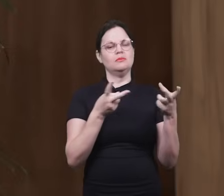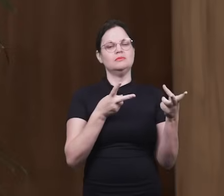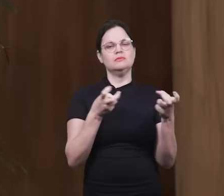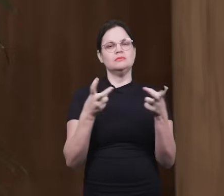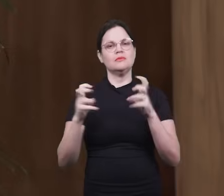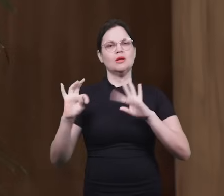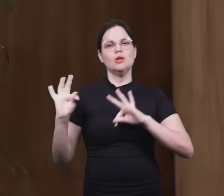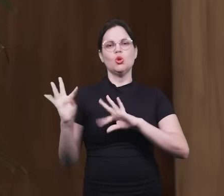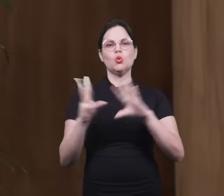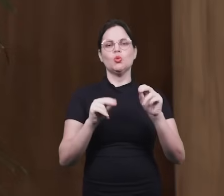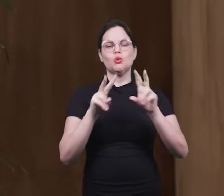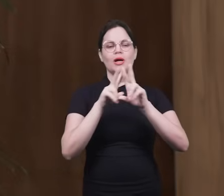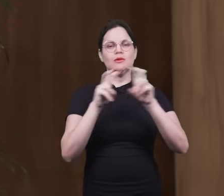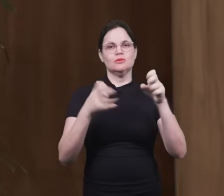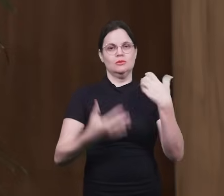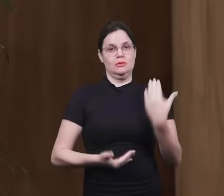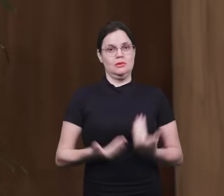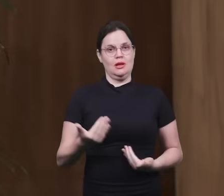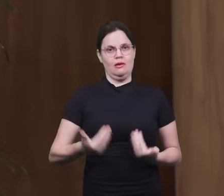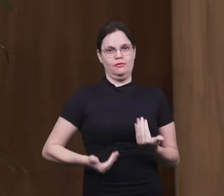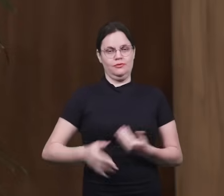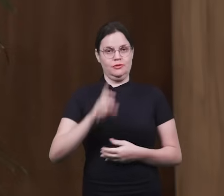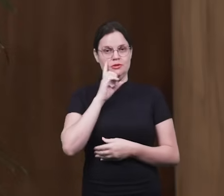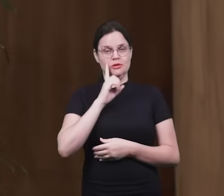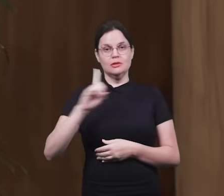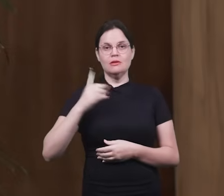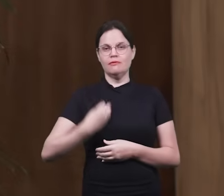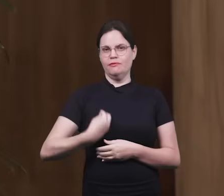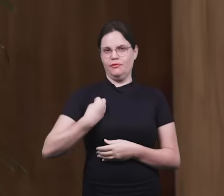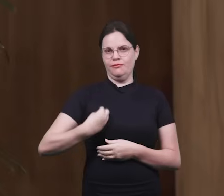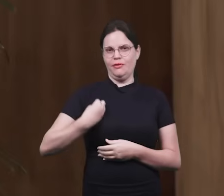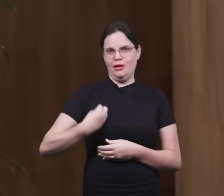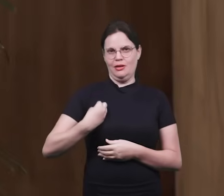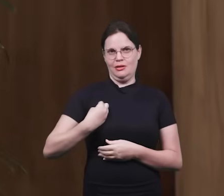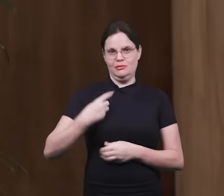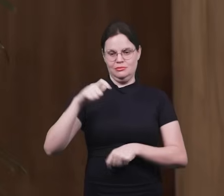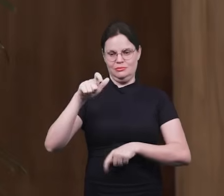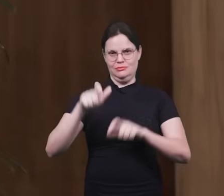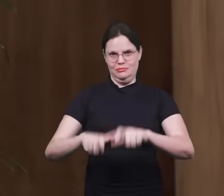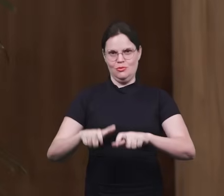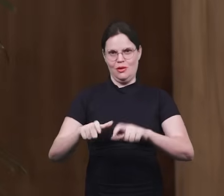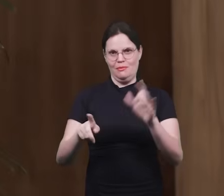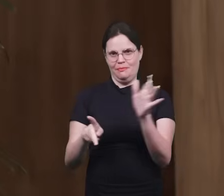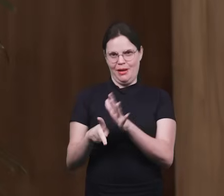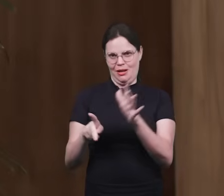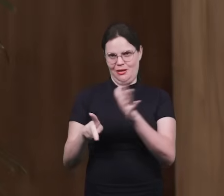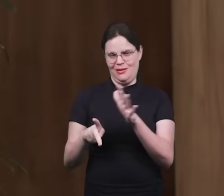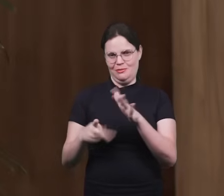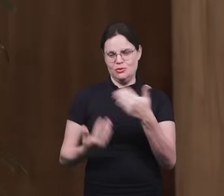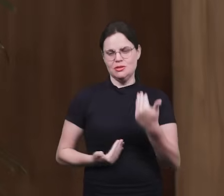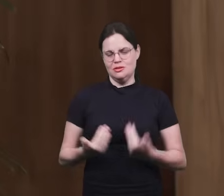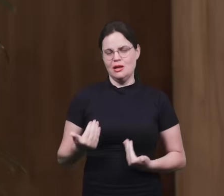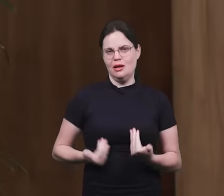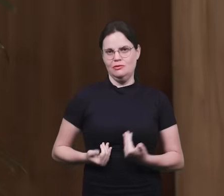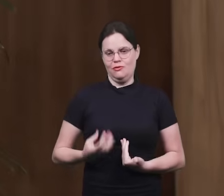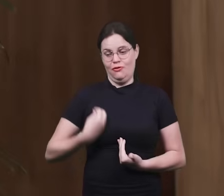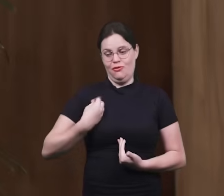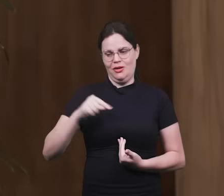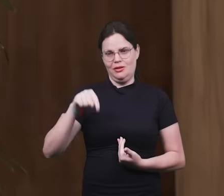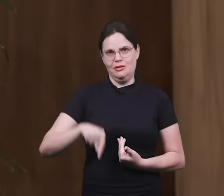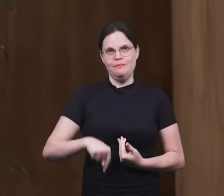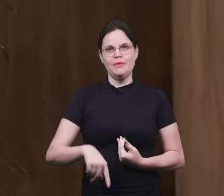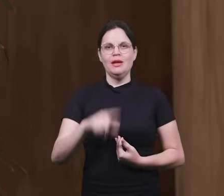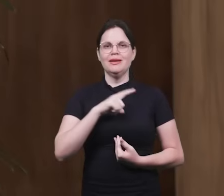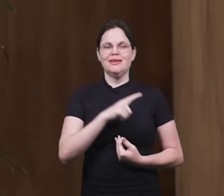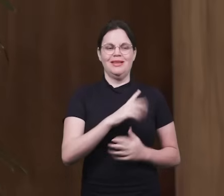os servos de Deus passaram nesse período da igreja de Pérgamo, que foi o momento em que houve